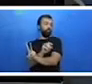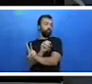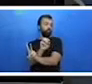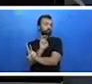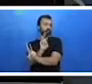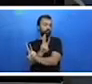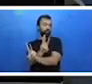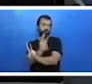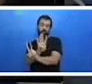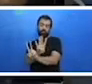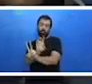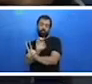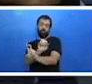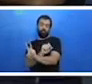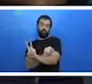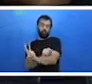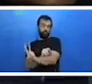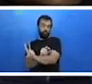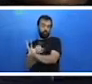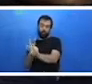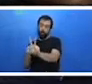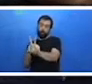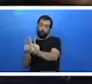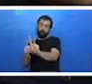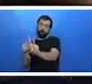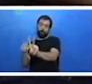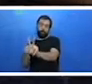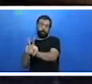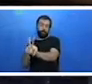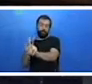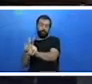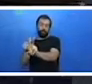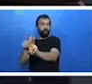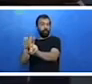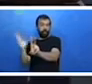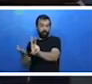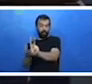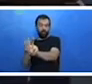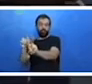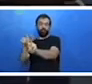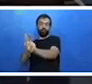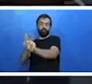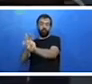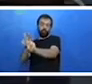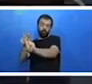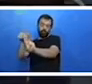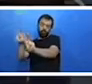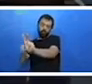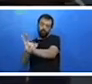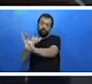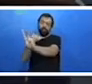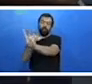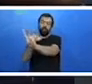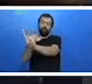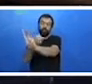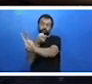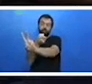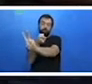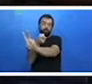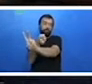uma casinha. Então, ela não está mais aqui no final do 2. Ela vai para a casinha que está o